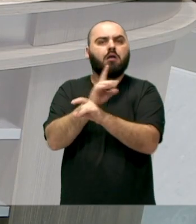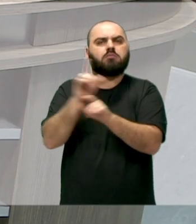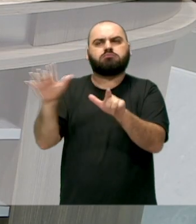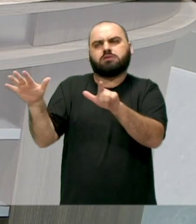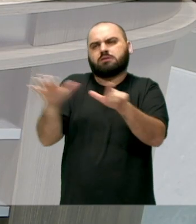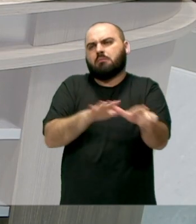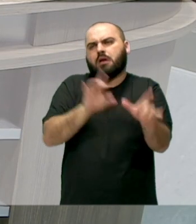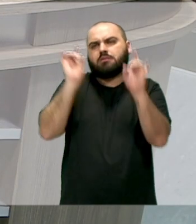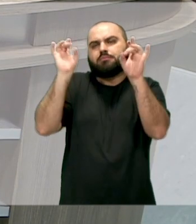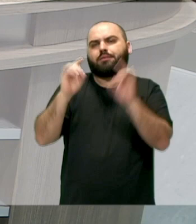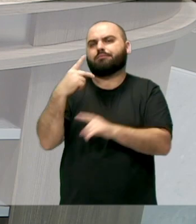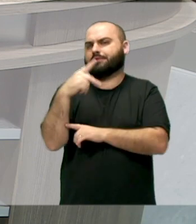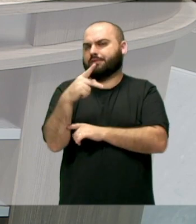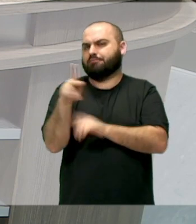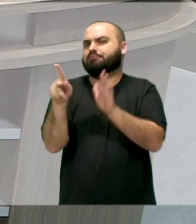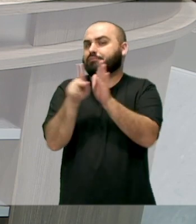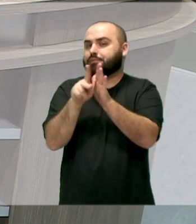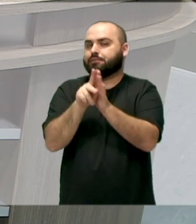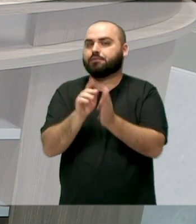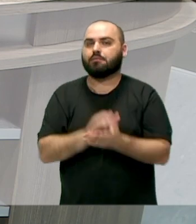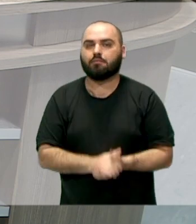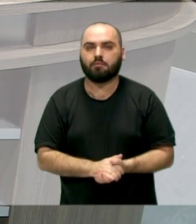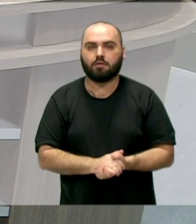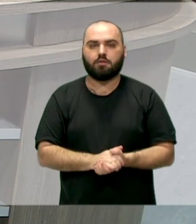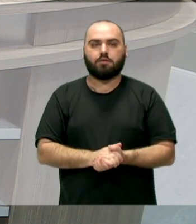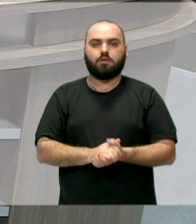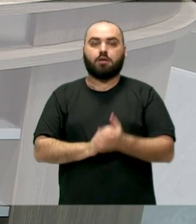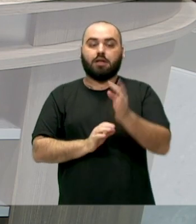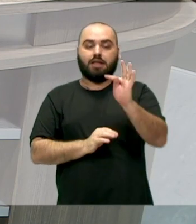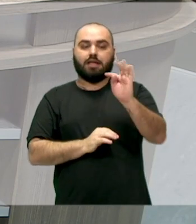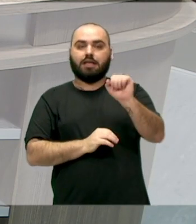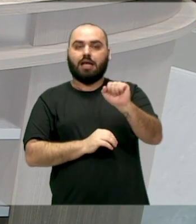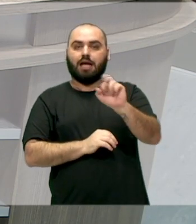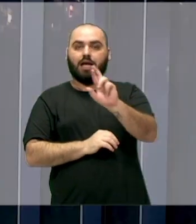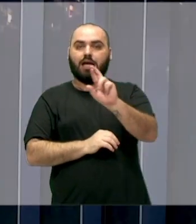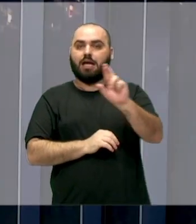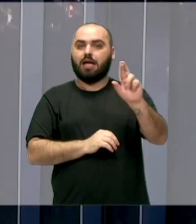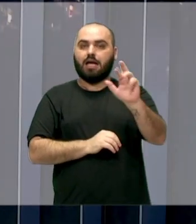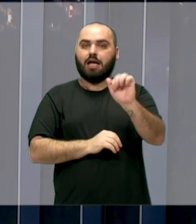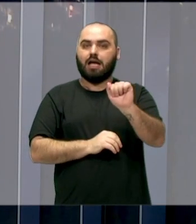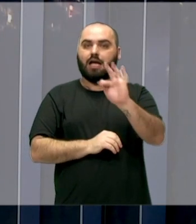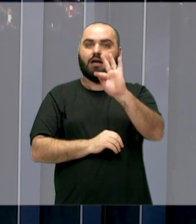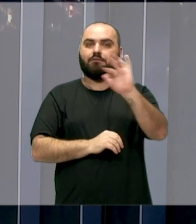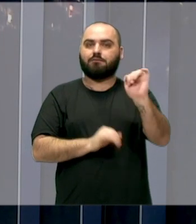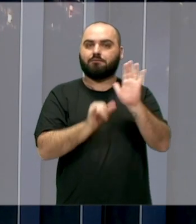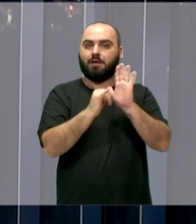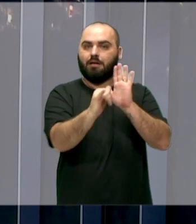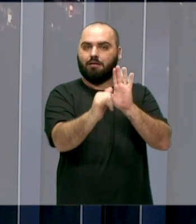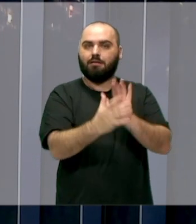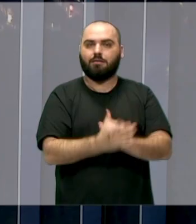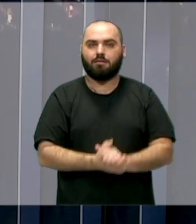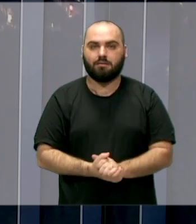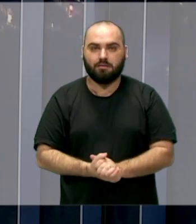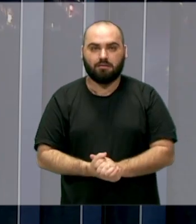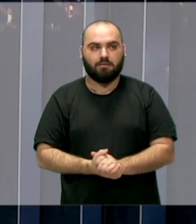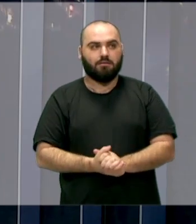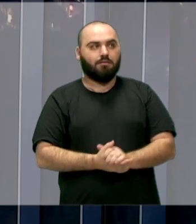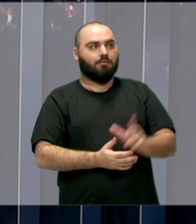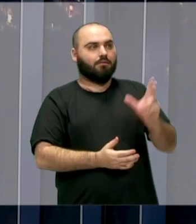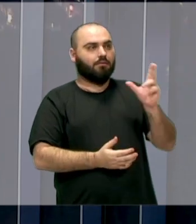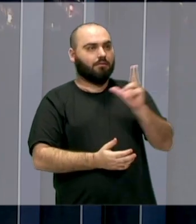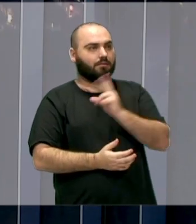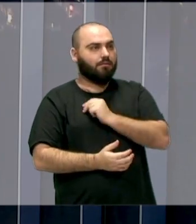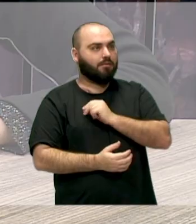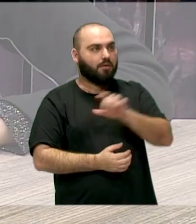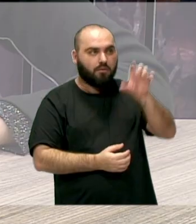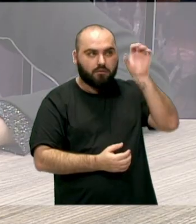semana especial deles lá. Sim. Com tarrafa elétrica. Gente. Eles são... Foi amor à primeira